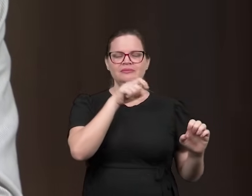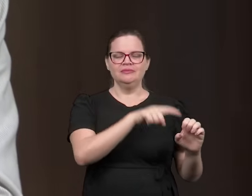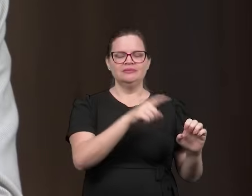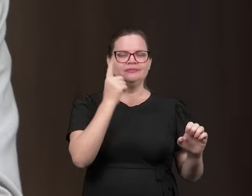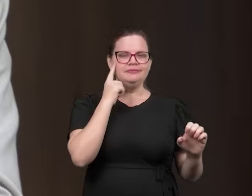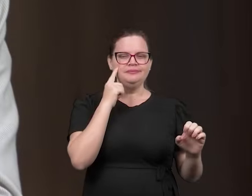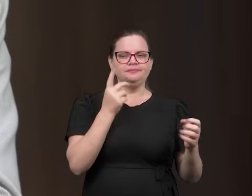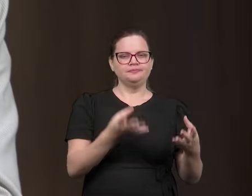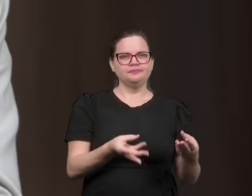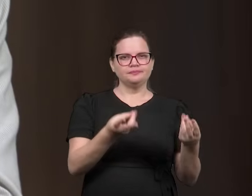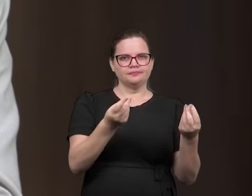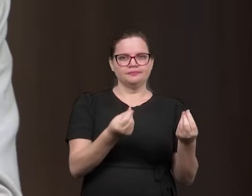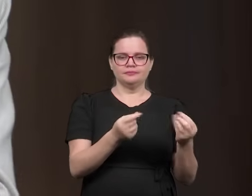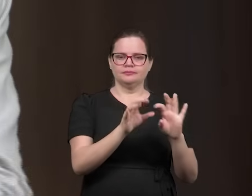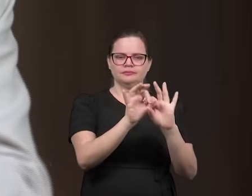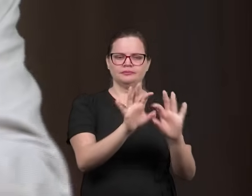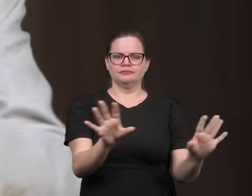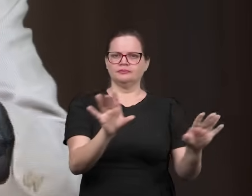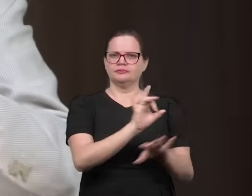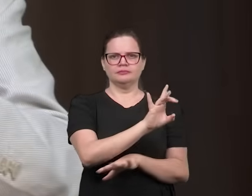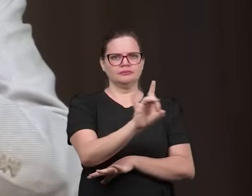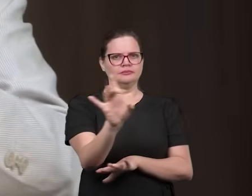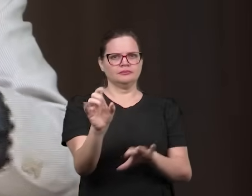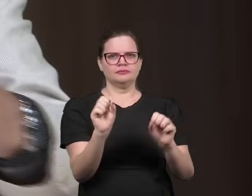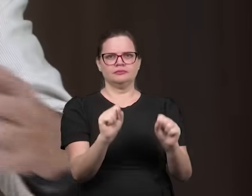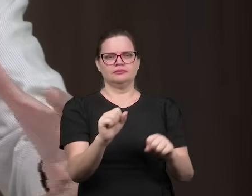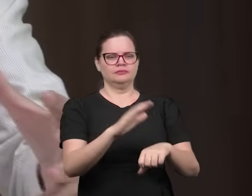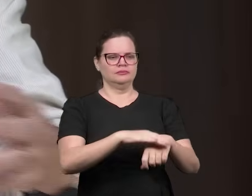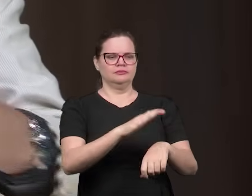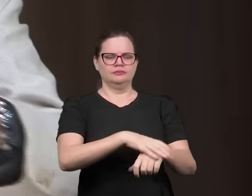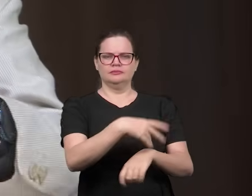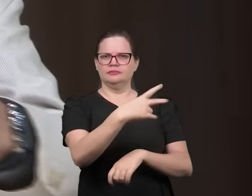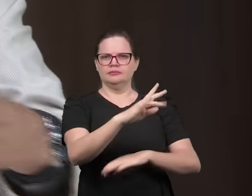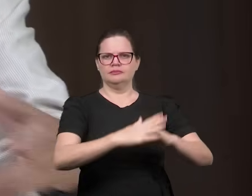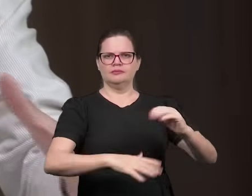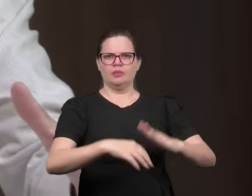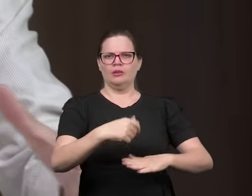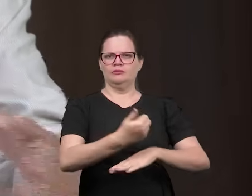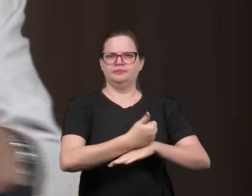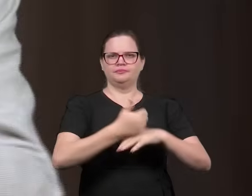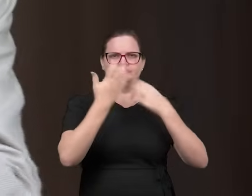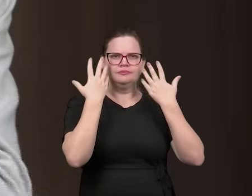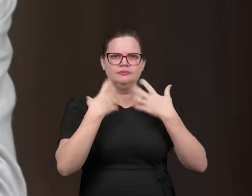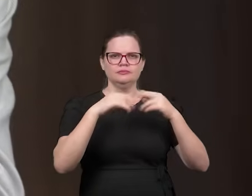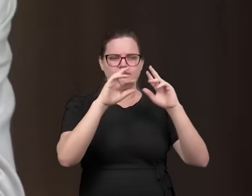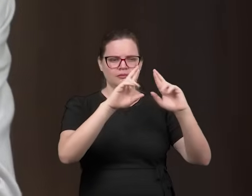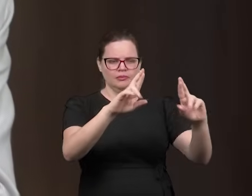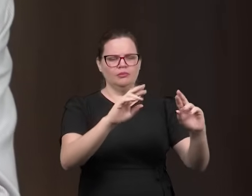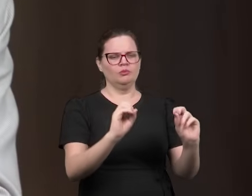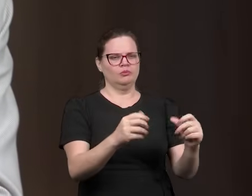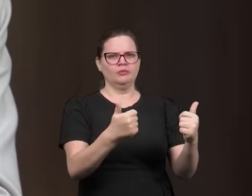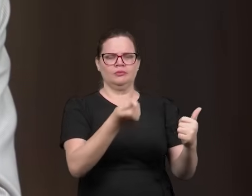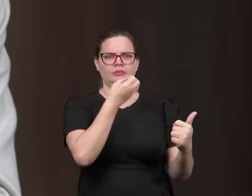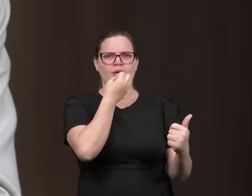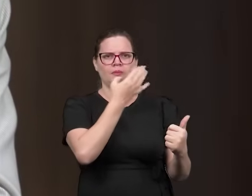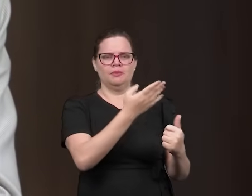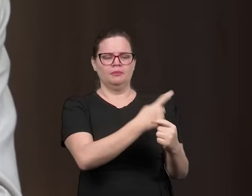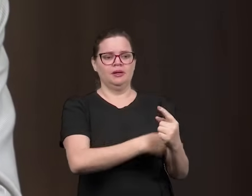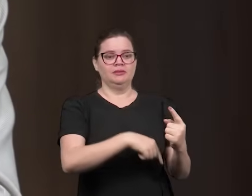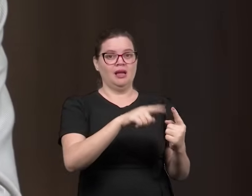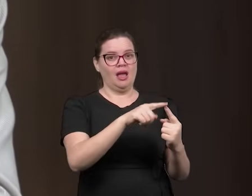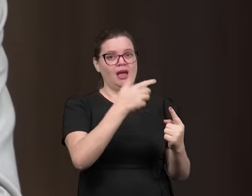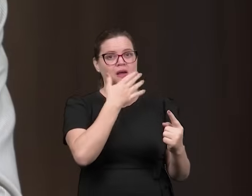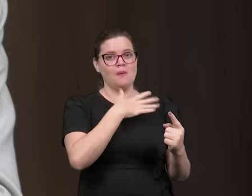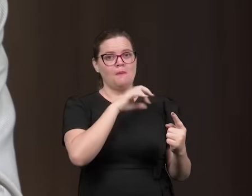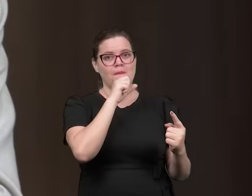qualidades. E deu liberdade, cada um desenvolveu o seu talento, ele respeitou isso. Isso foi um lado bom. Mas por ele ser um